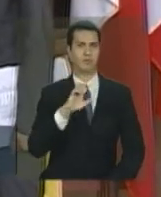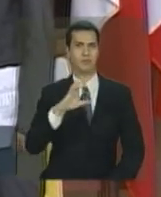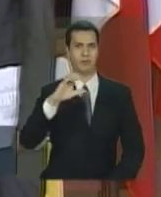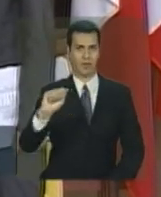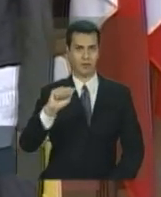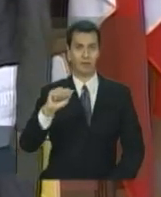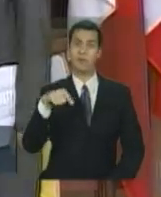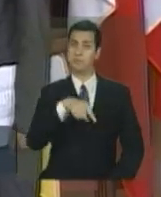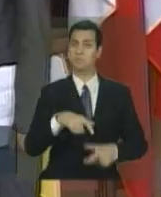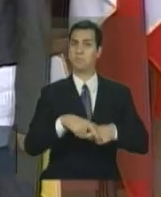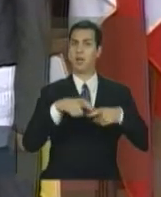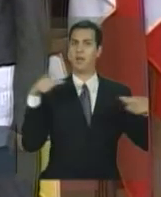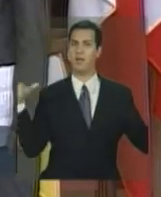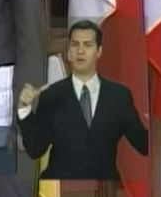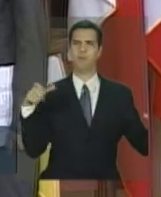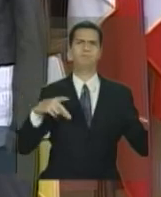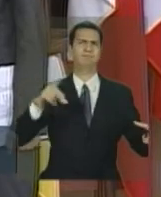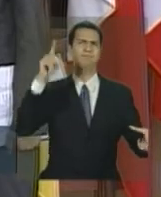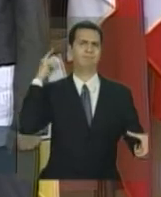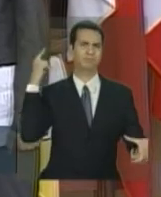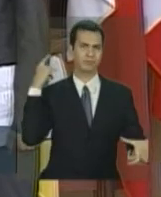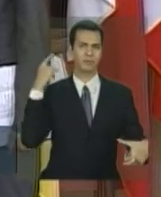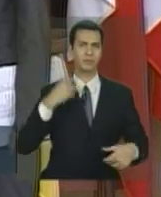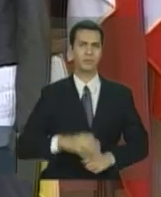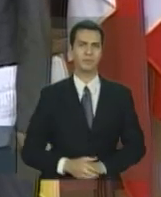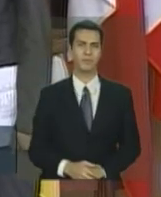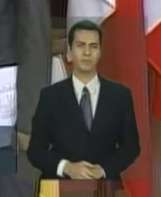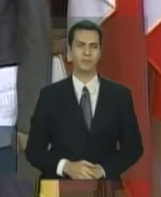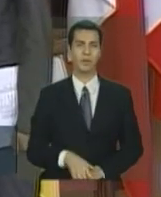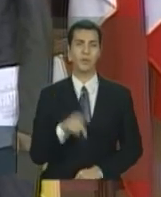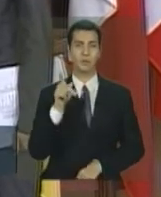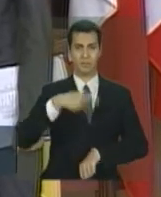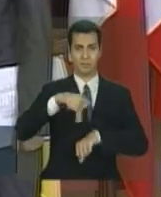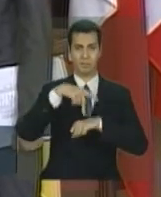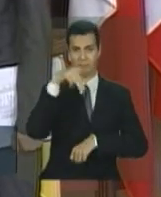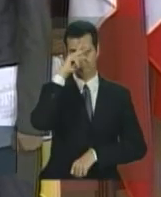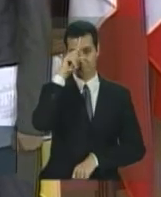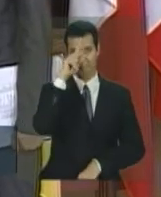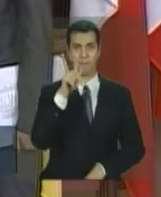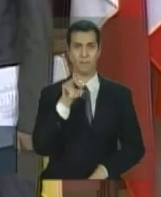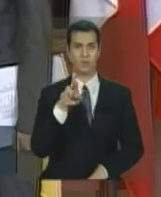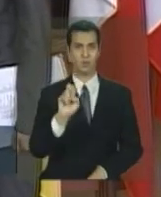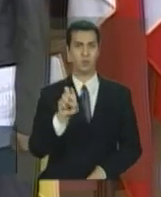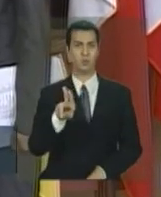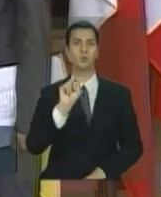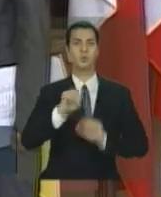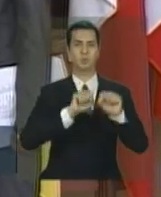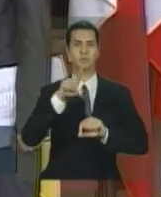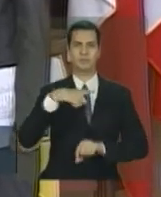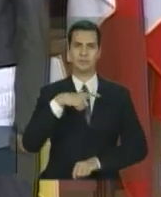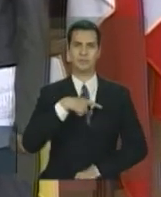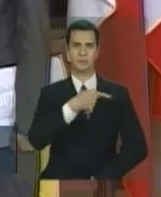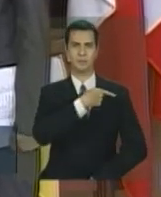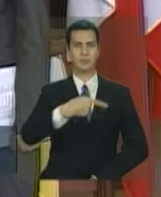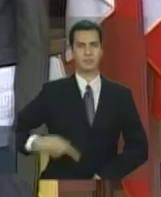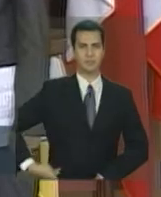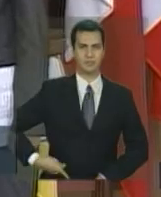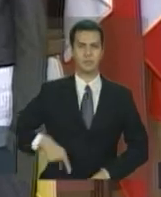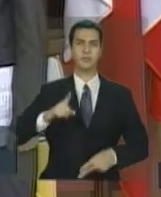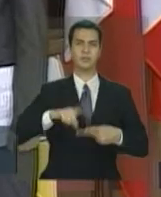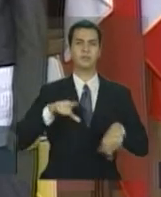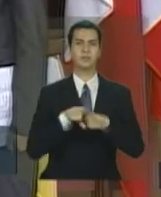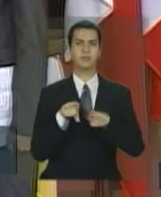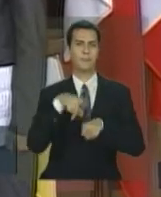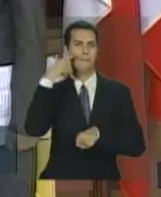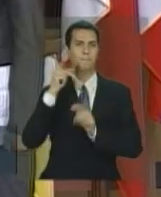pré-colombiana. O Peru é uma república presidencialista com um sistema multipartidário.